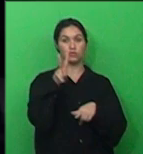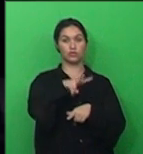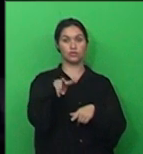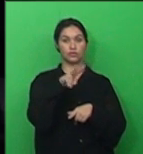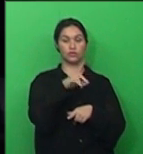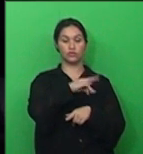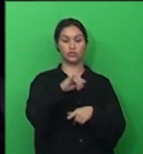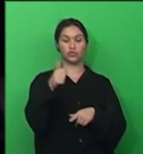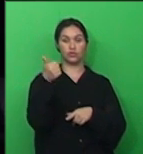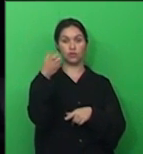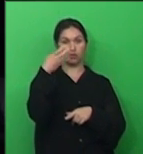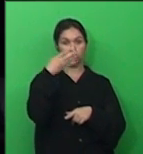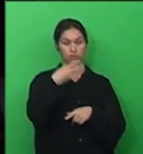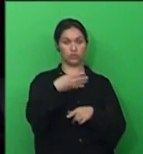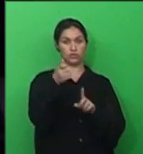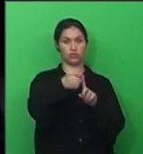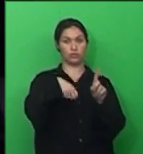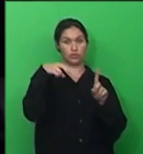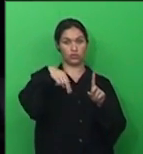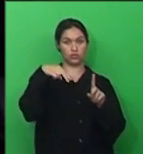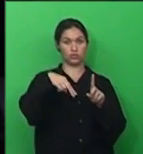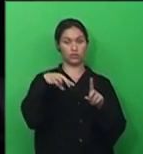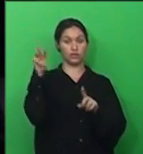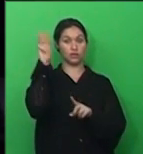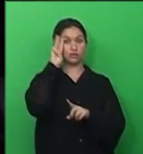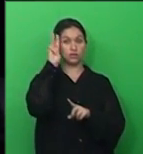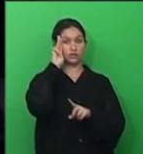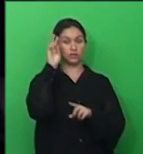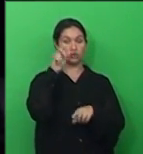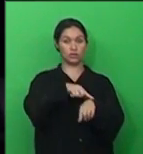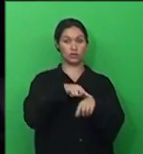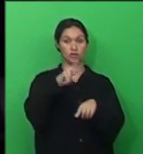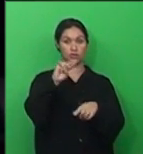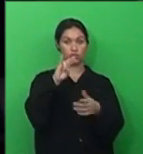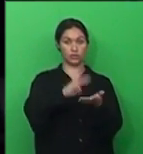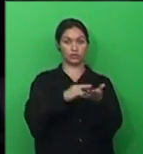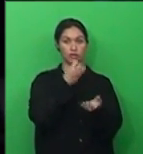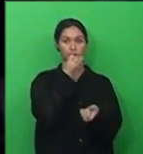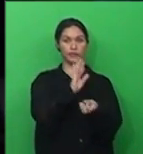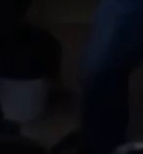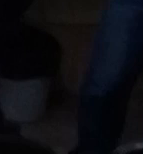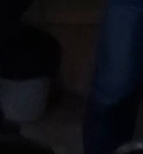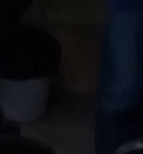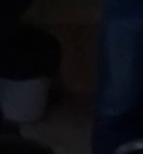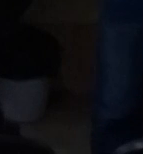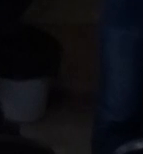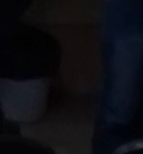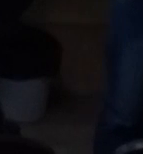dia 14 de novembro, decorrente terça-feira, no horário regimental. Boa noite a todos.